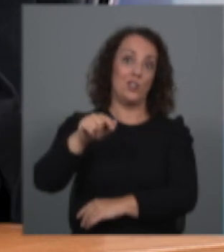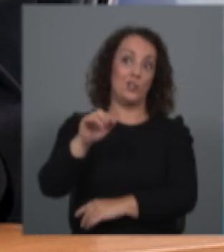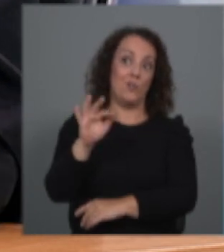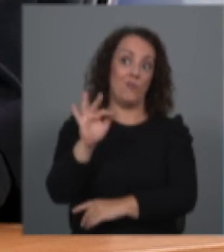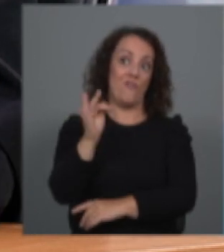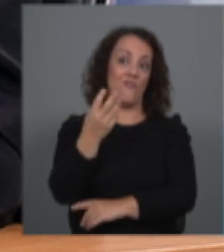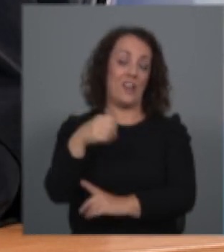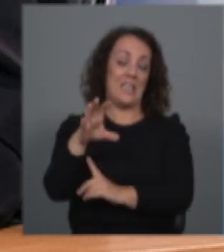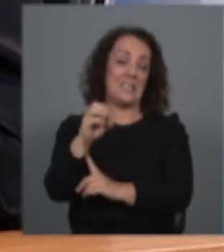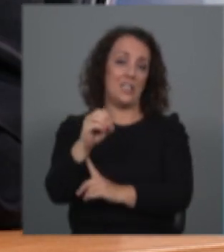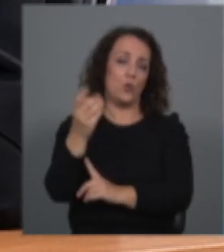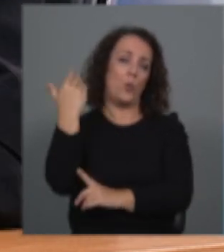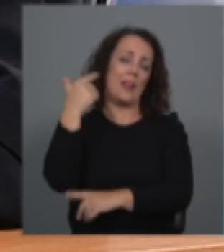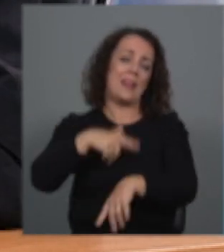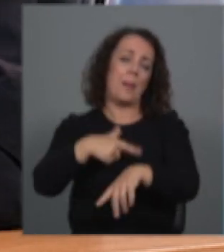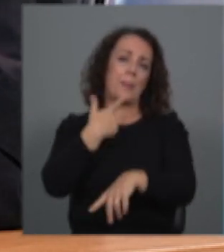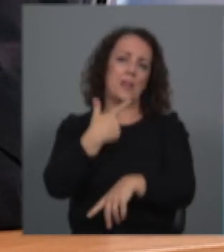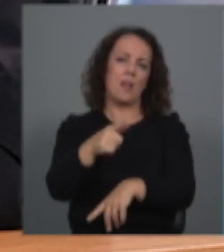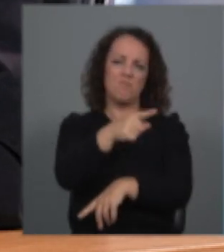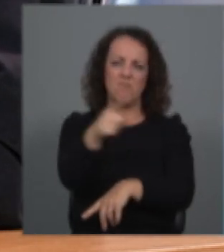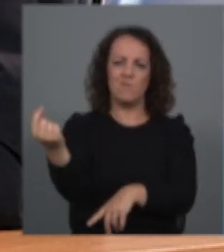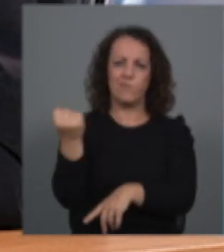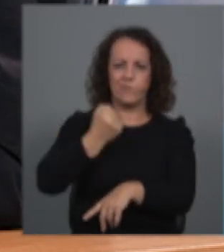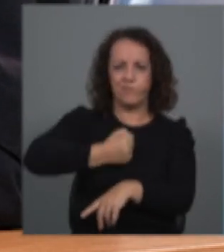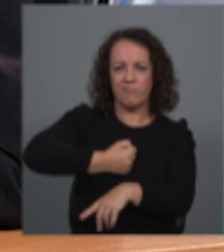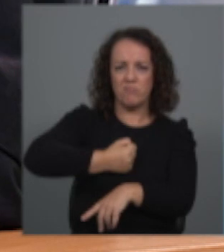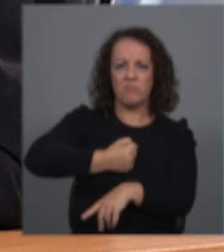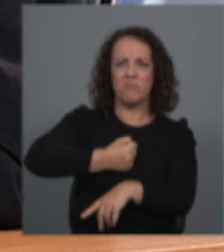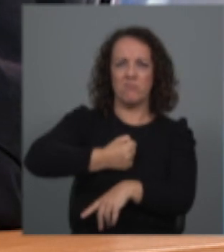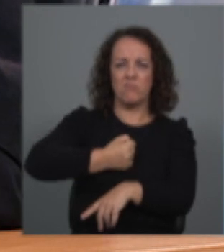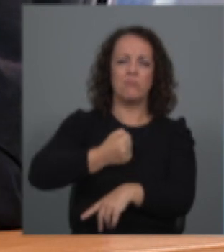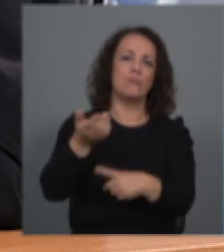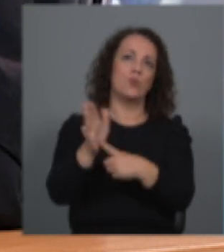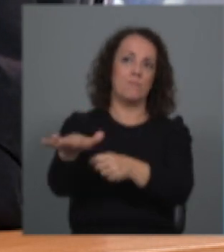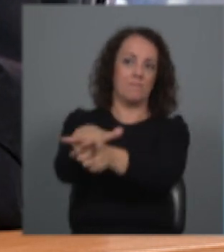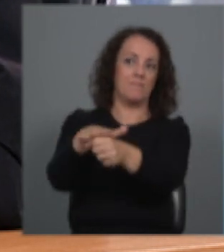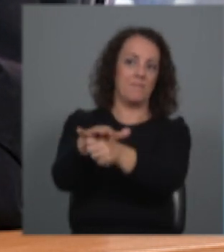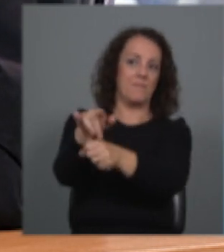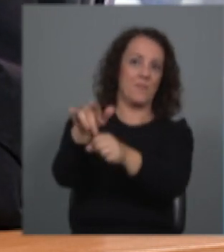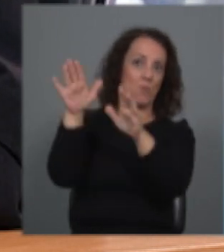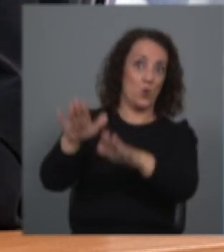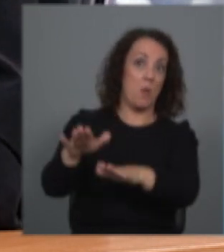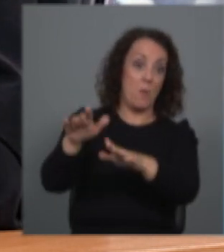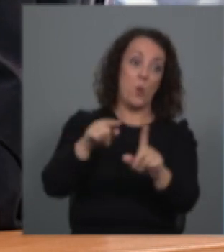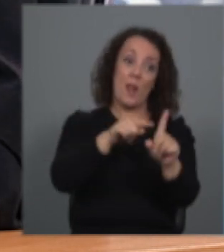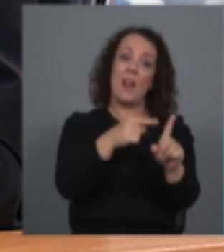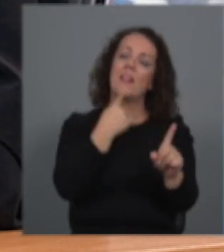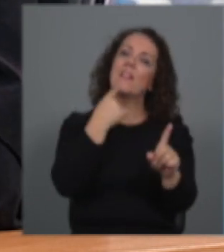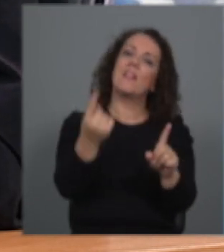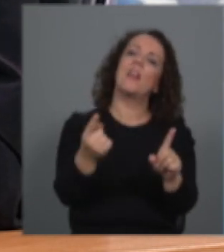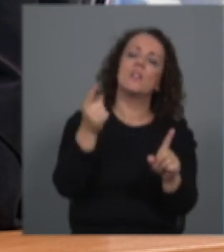com a linguagem daquele tempo, para dizer os muçulmanos, ele lembra o testemunho de